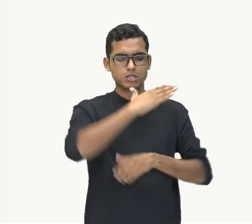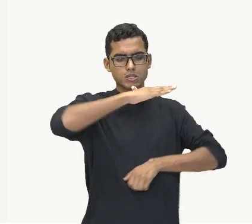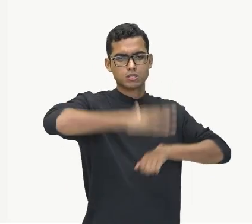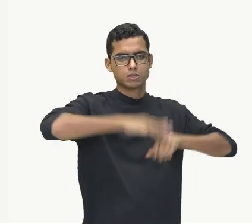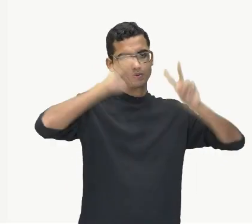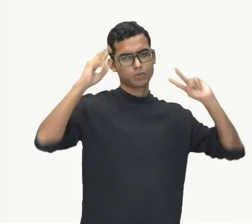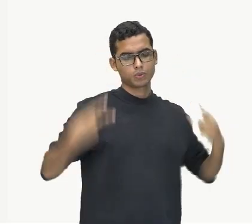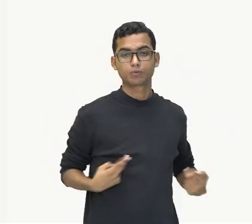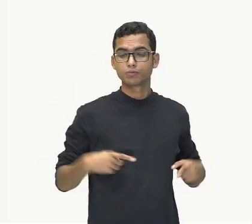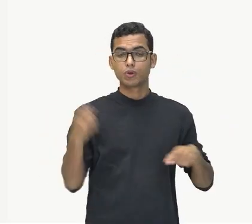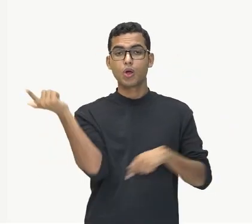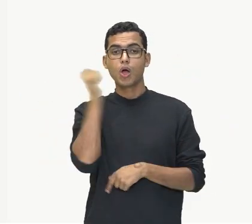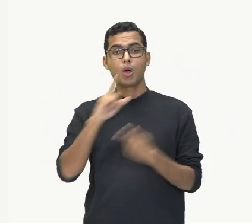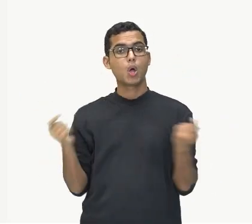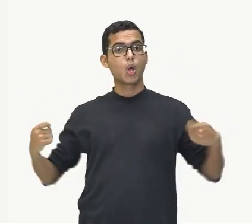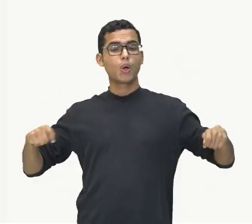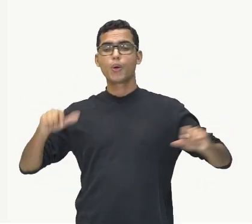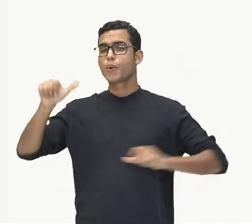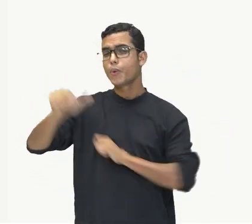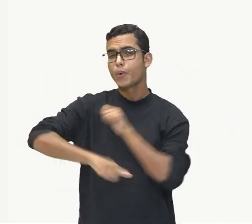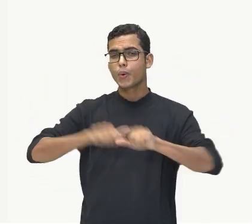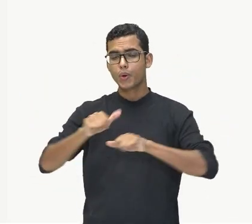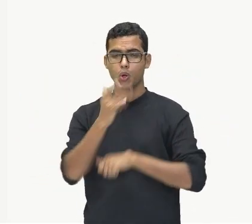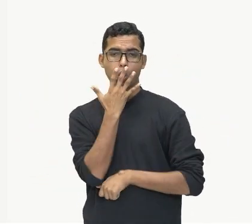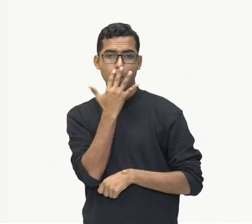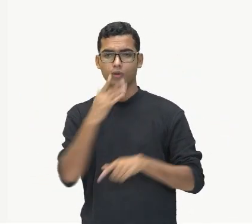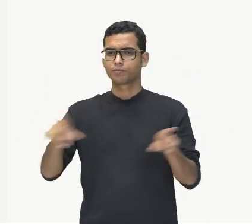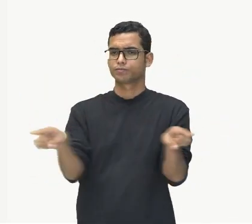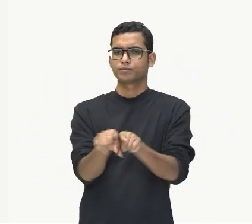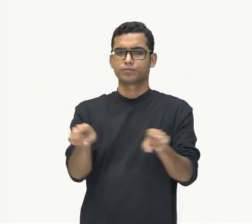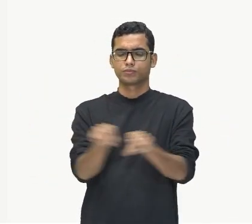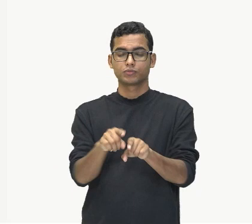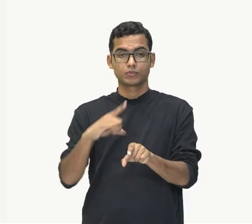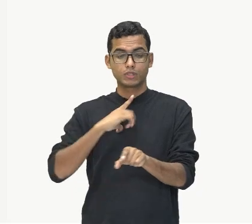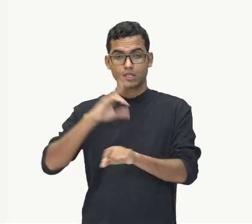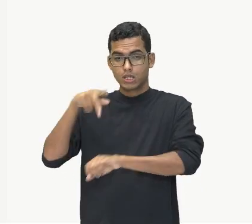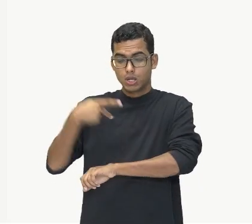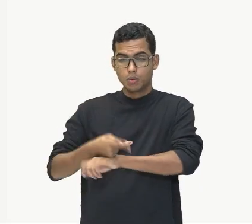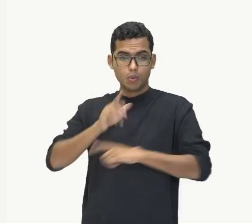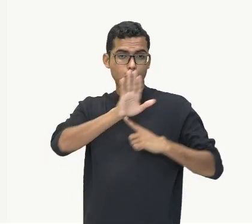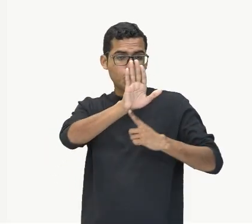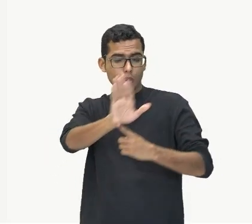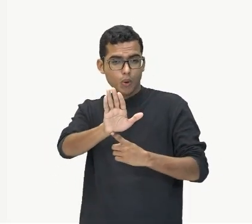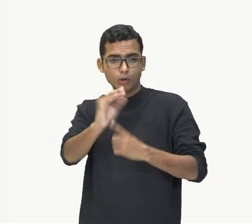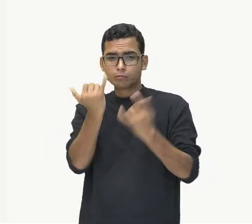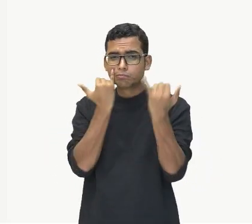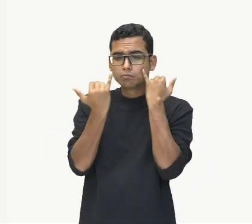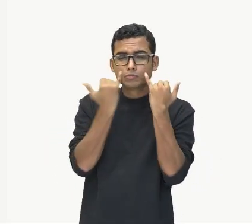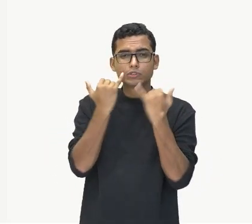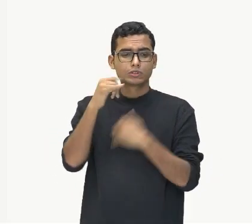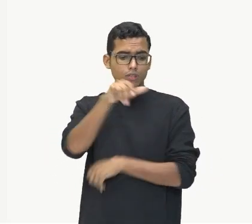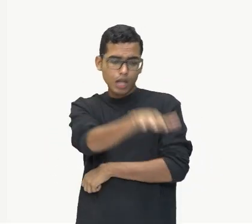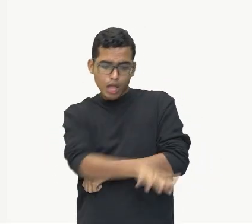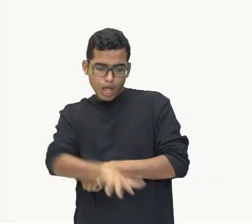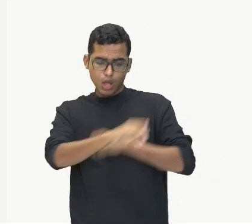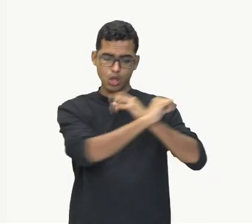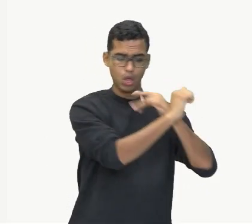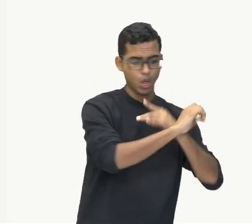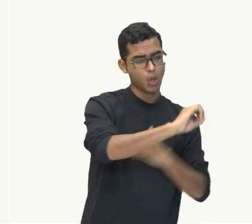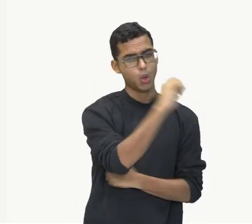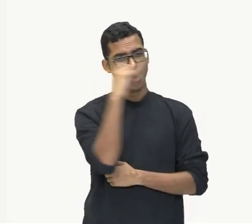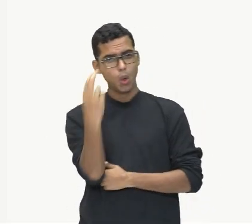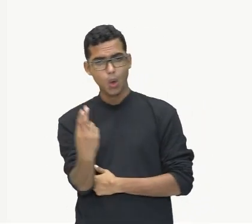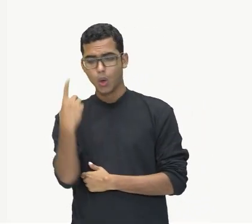capacidade de mudar de cor e assim eles vão informar se o meio é ácido ou se o meio